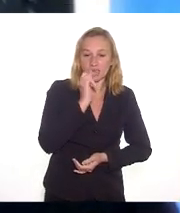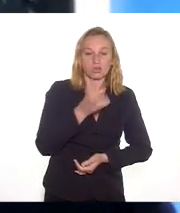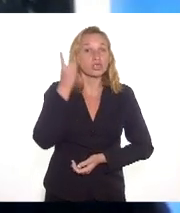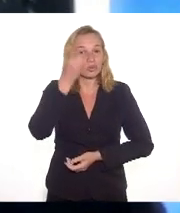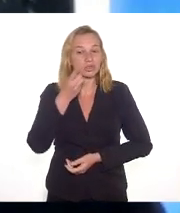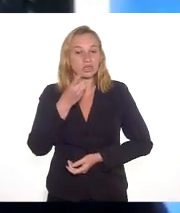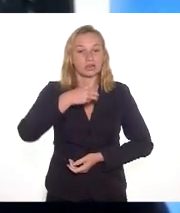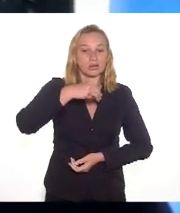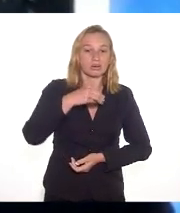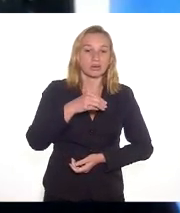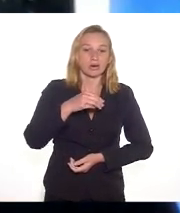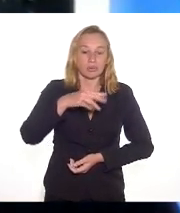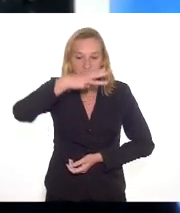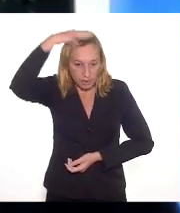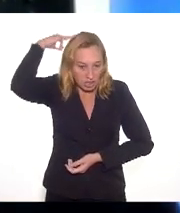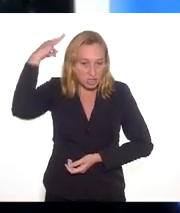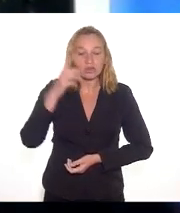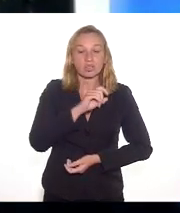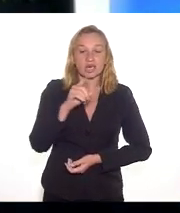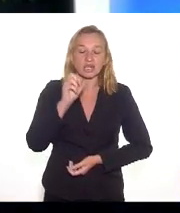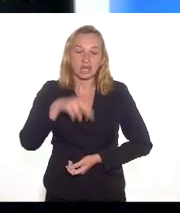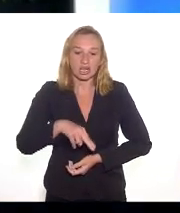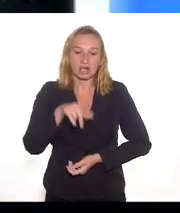deputados Márcio Pacheco, Zeidan, Luiz Paulo,